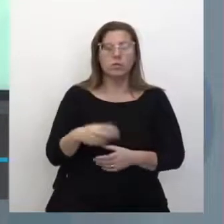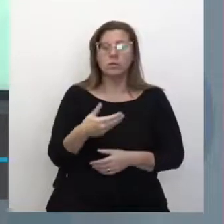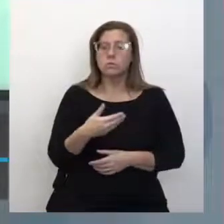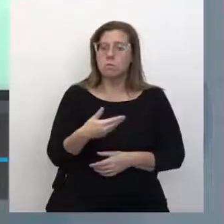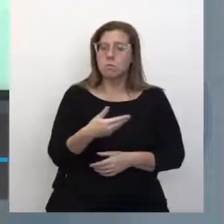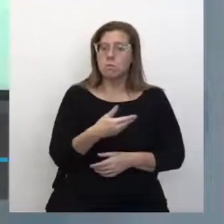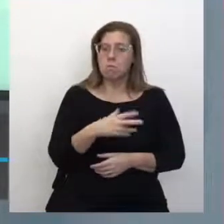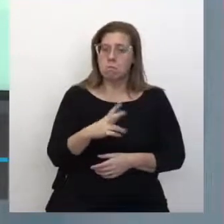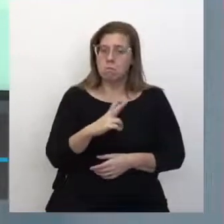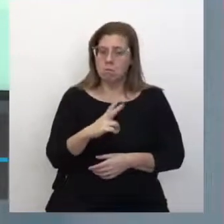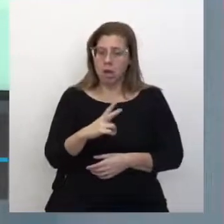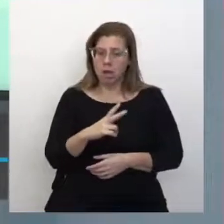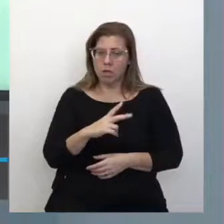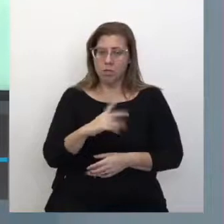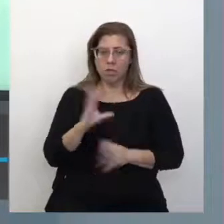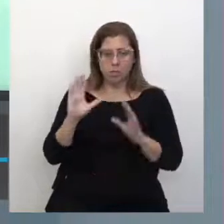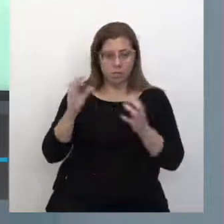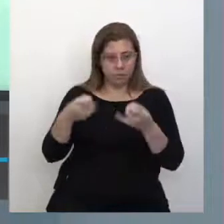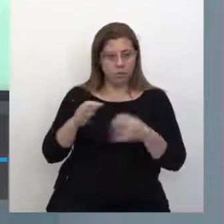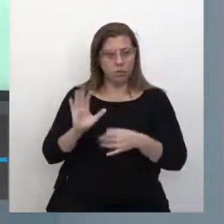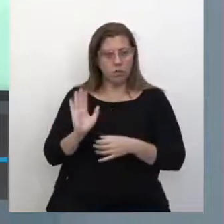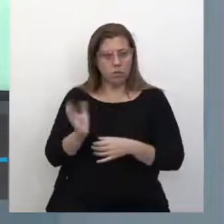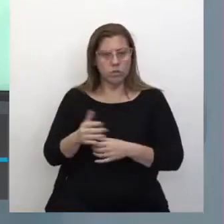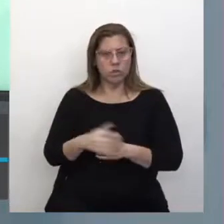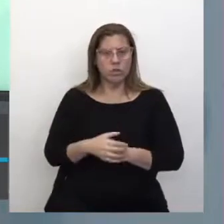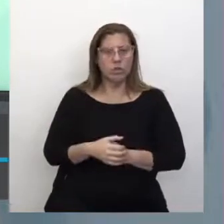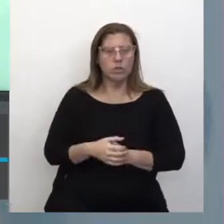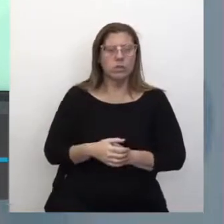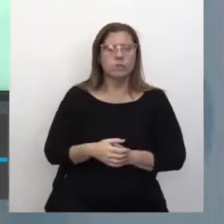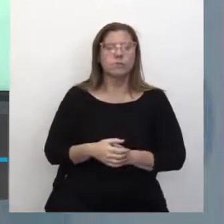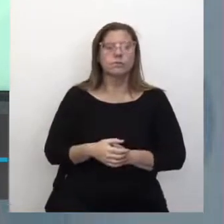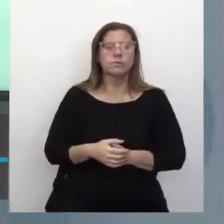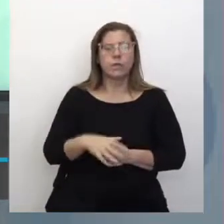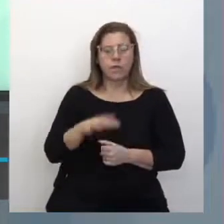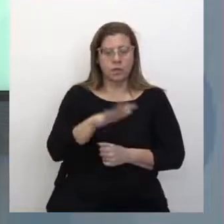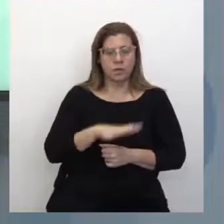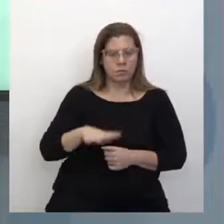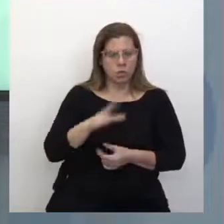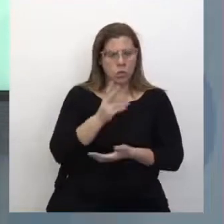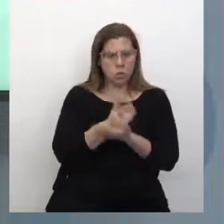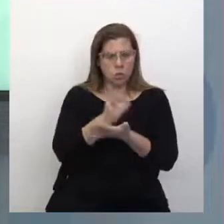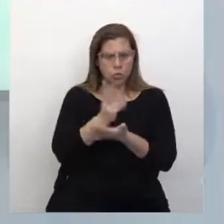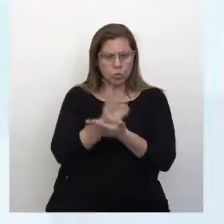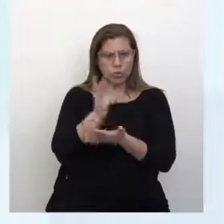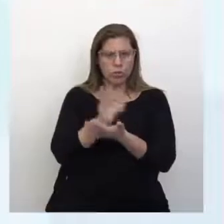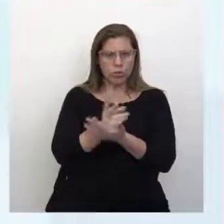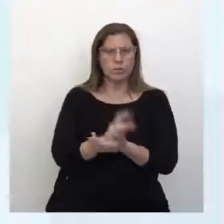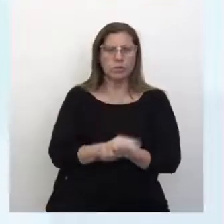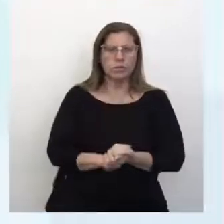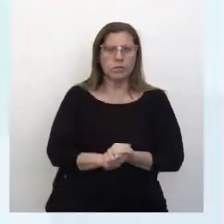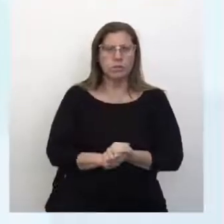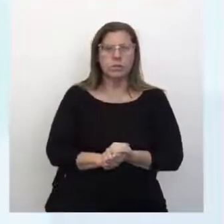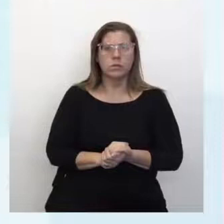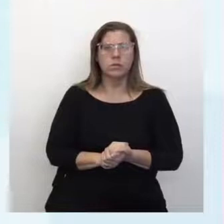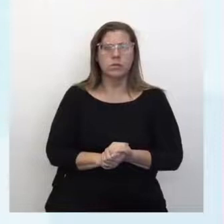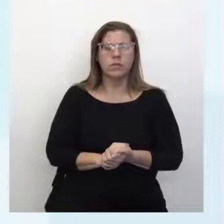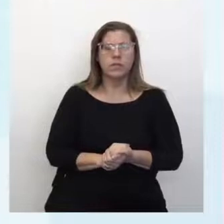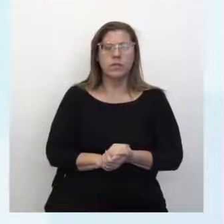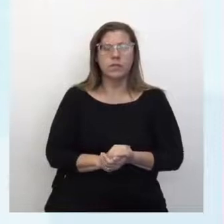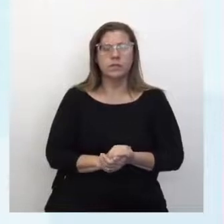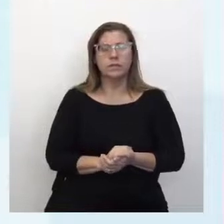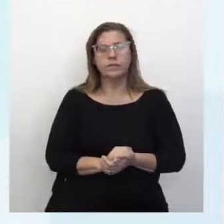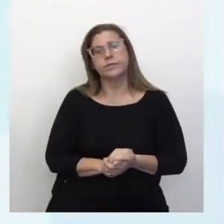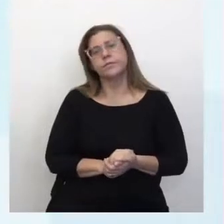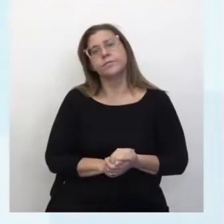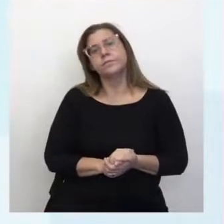privados, né, foi aquilo que a gente explicou ainda agora em linhas gerais, são espaços que são mantidos, né, por empresas privadas, ou seja, o mantenedor é